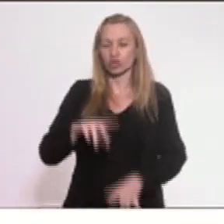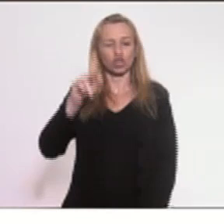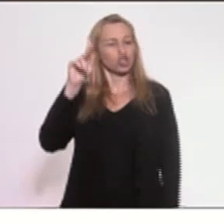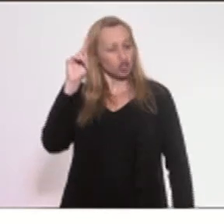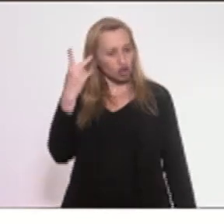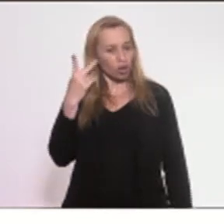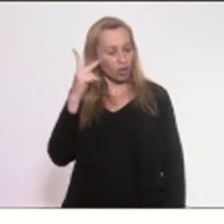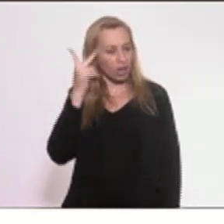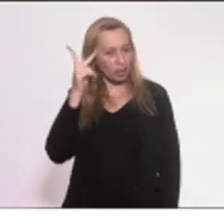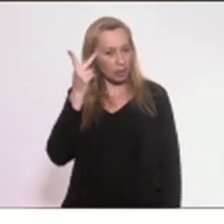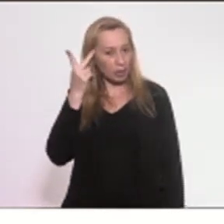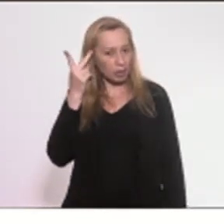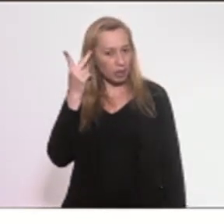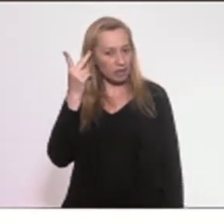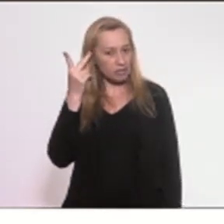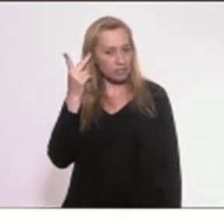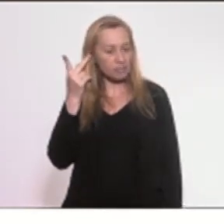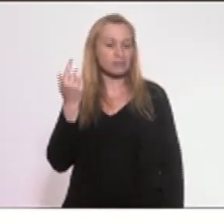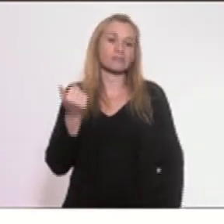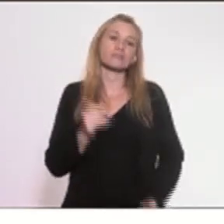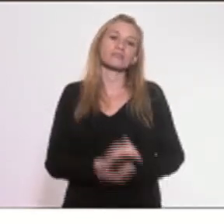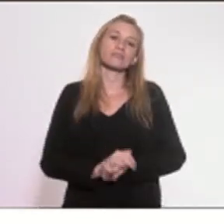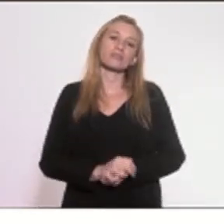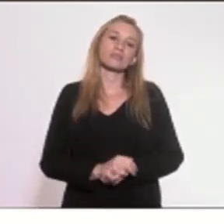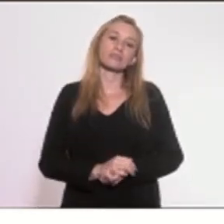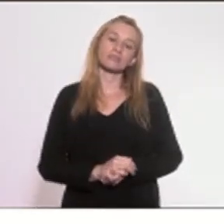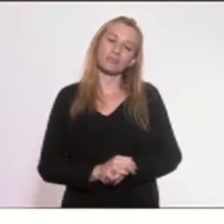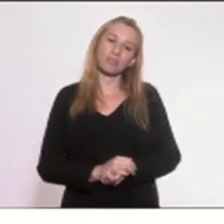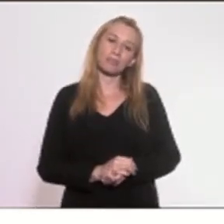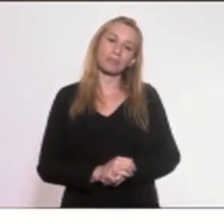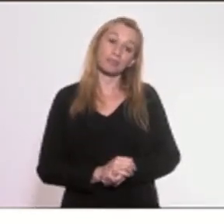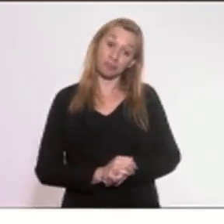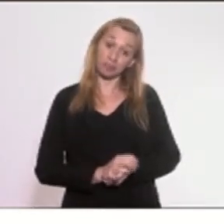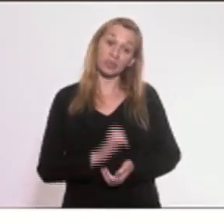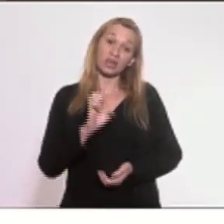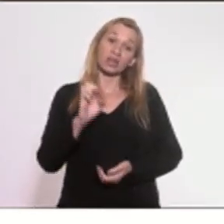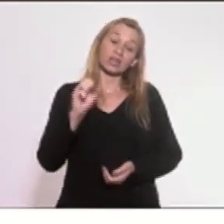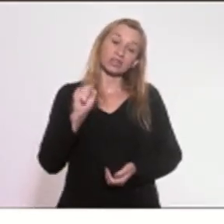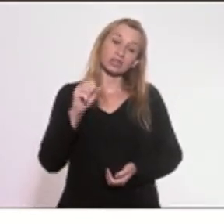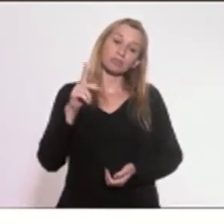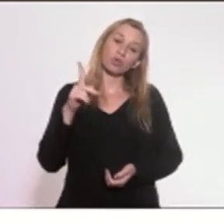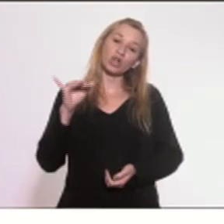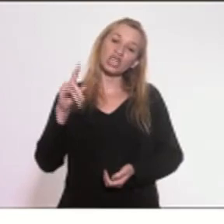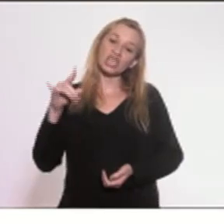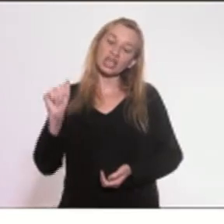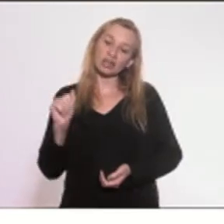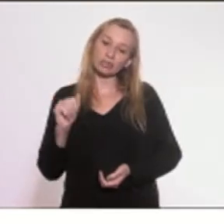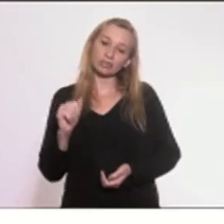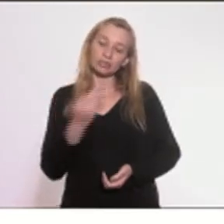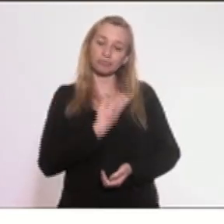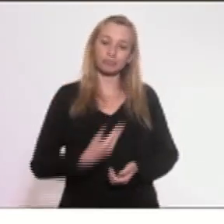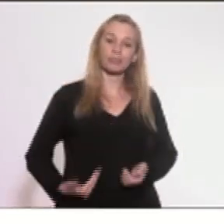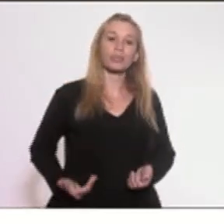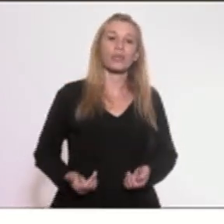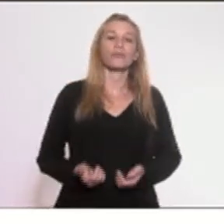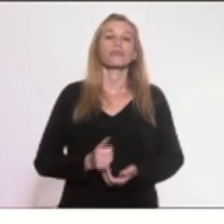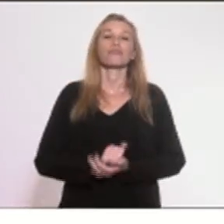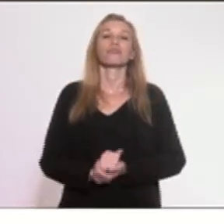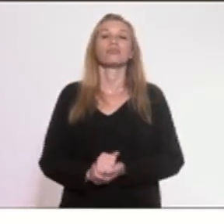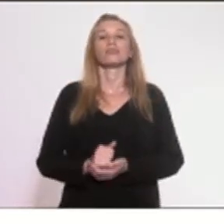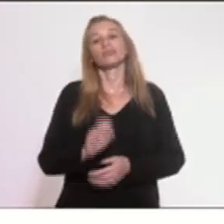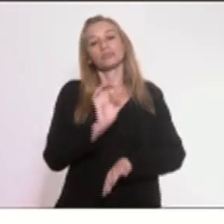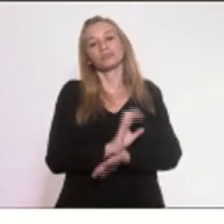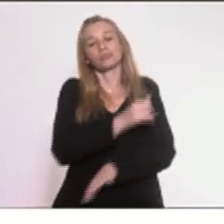historicamente, expolia o governo do Estado do Rio de Janeiro. Todos esses tratos que o governo do Estado